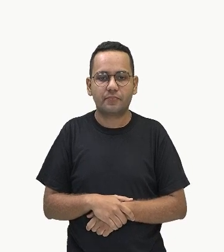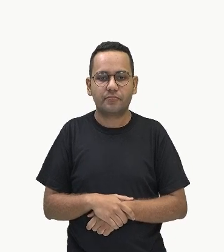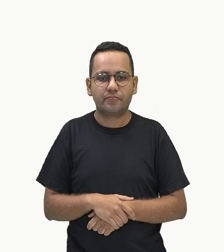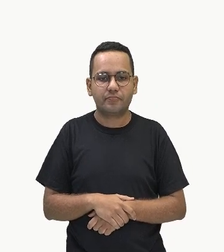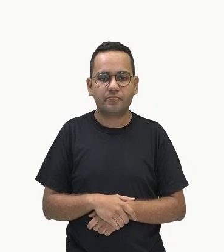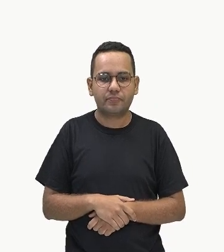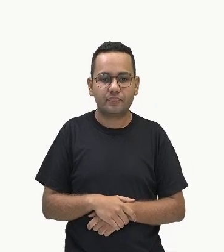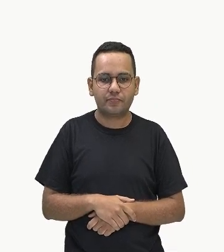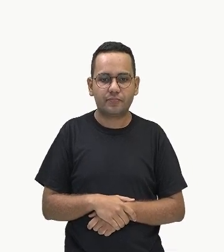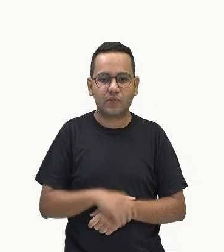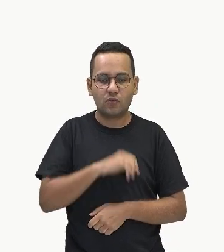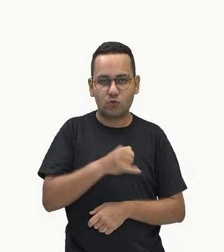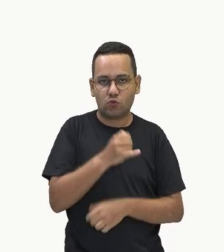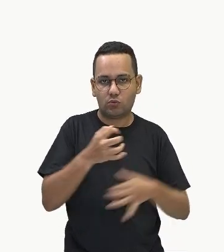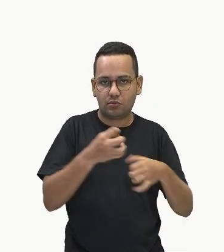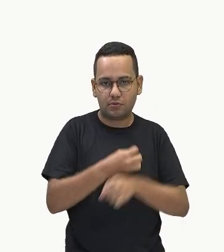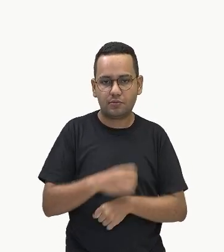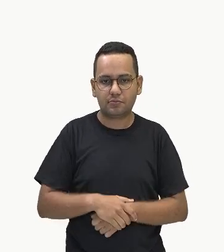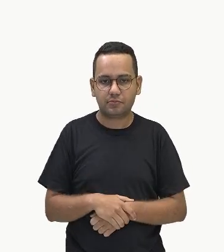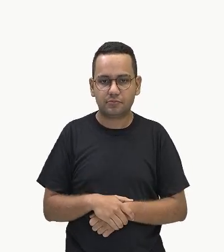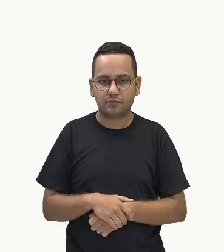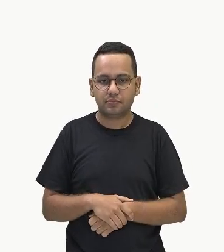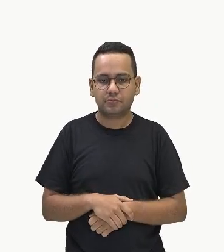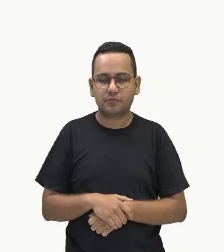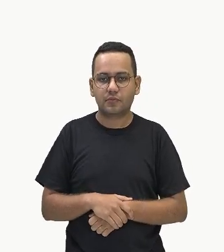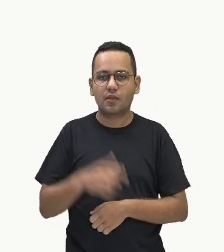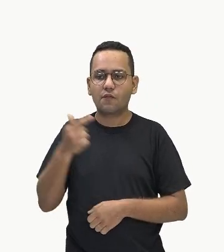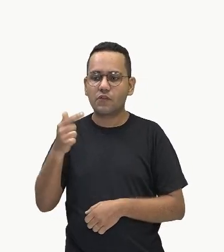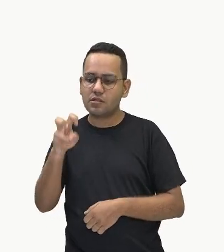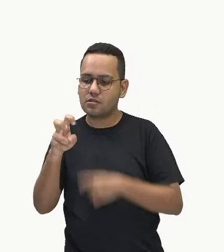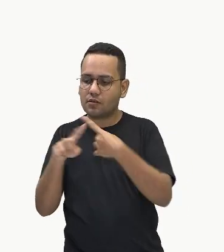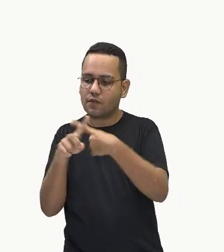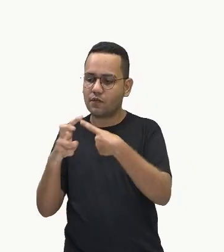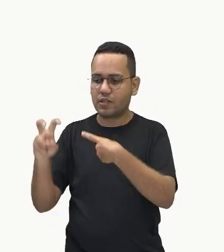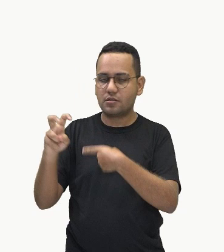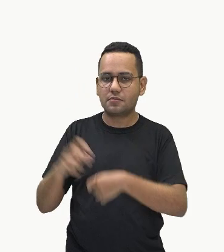nosso cálculo, ó. Vou fazer logo aqui, 25 vezes 5.